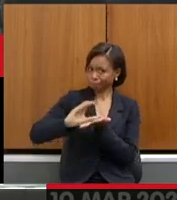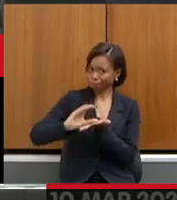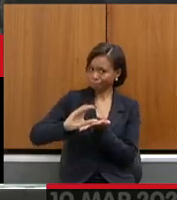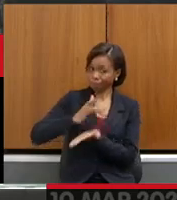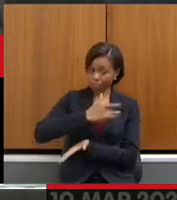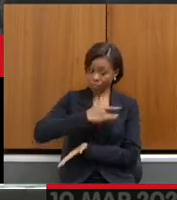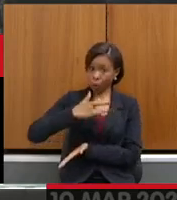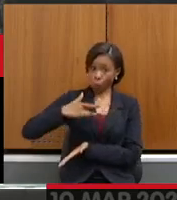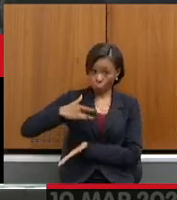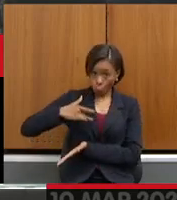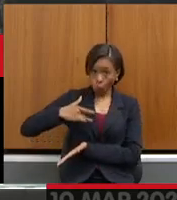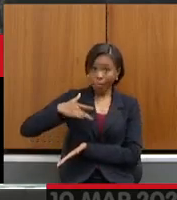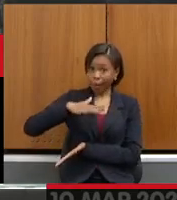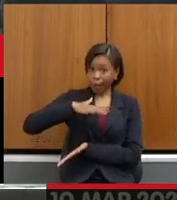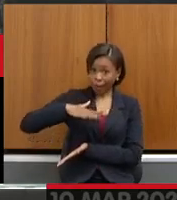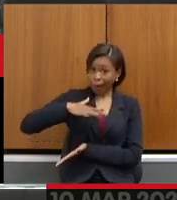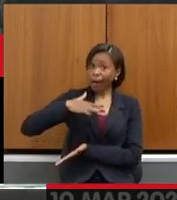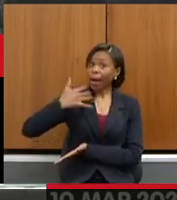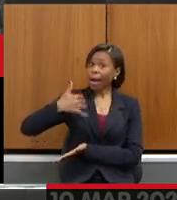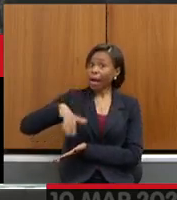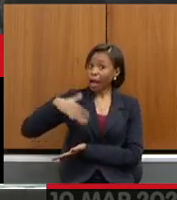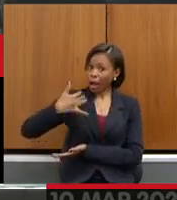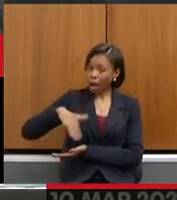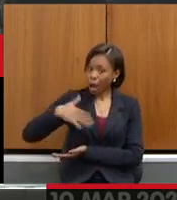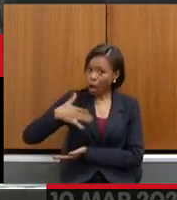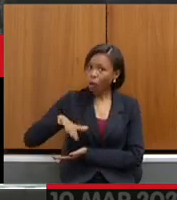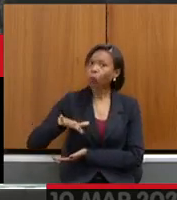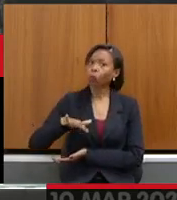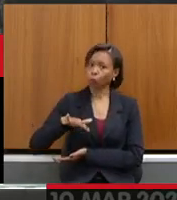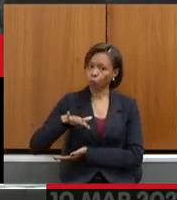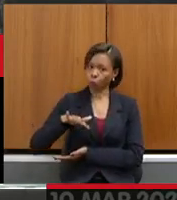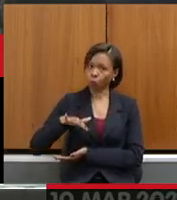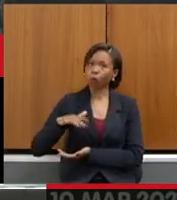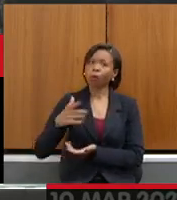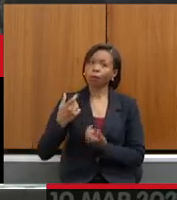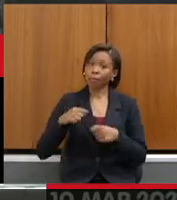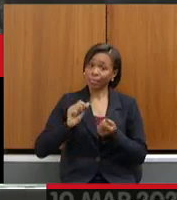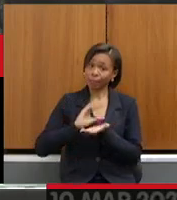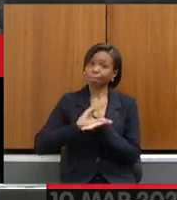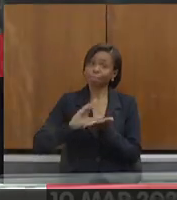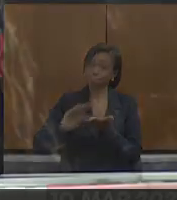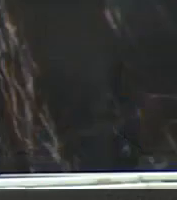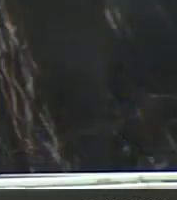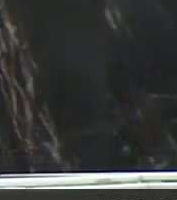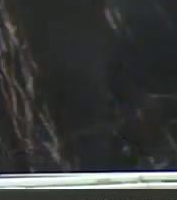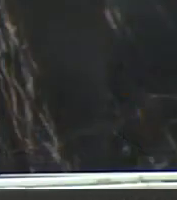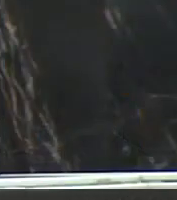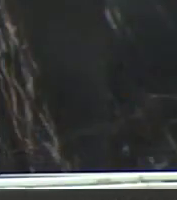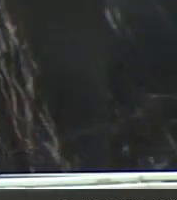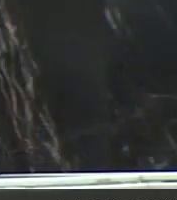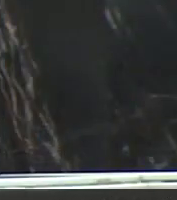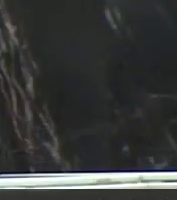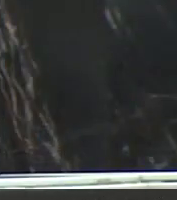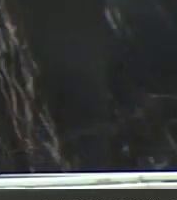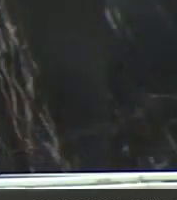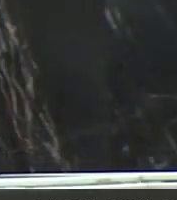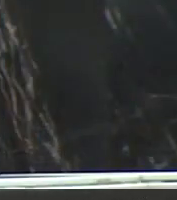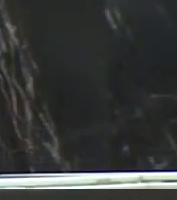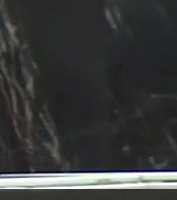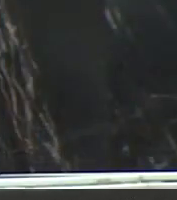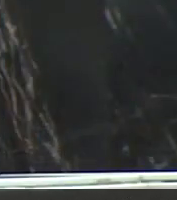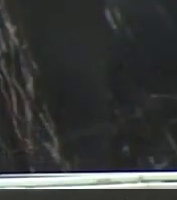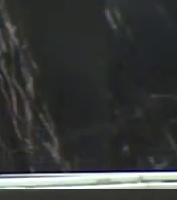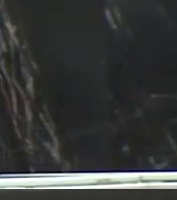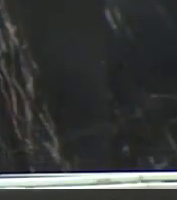saúde é um serviço caro um serviço que temos escassez de recursos Então se esses trinta e seis por cento não